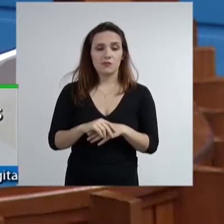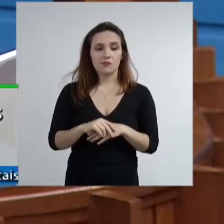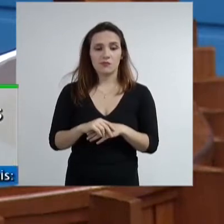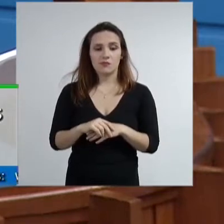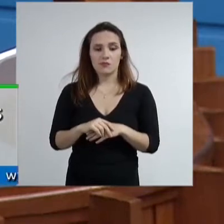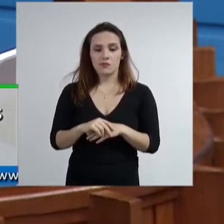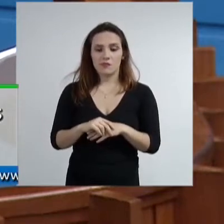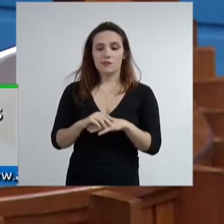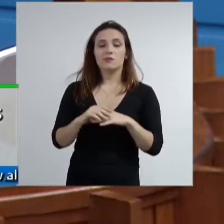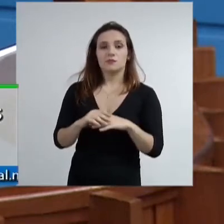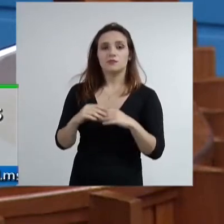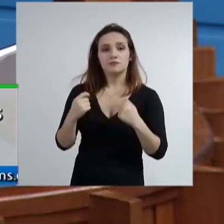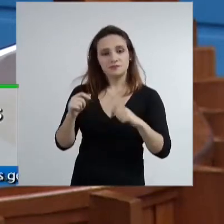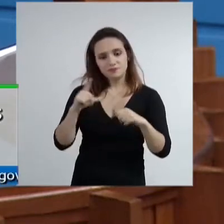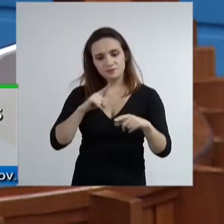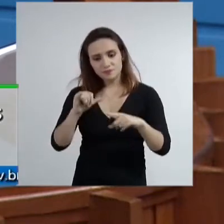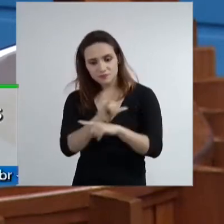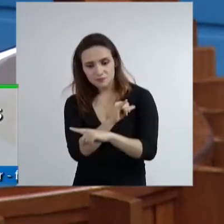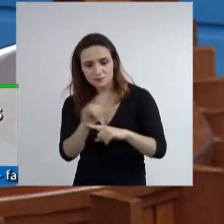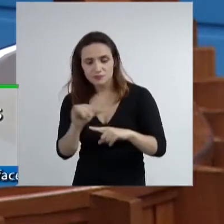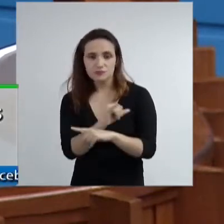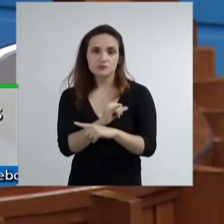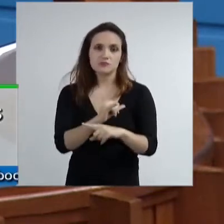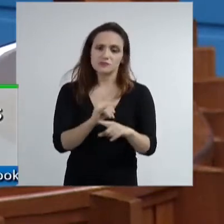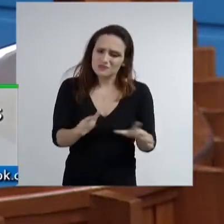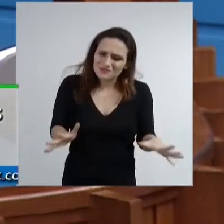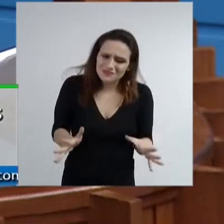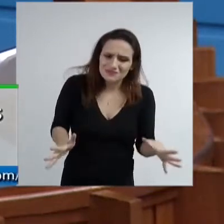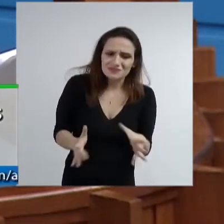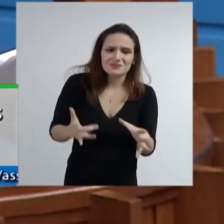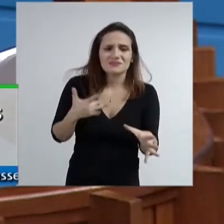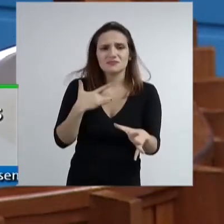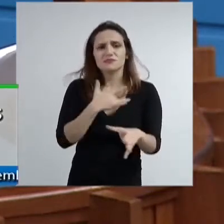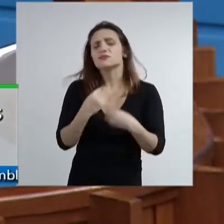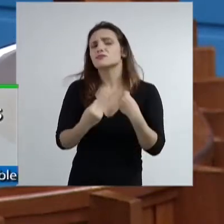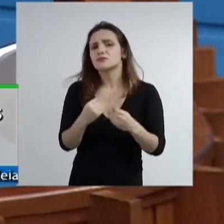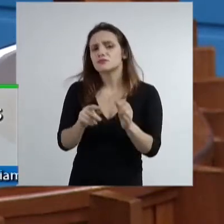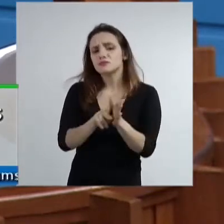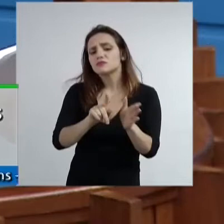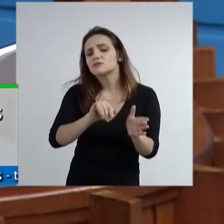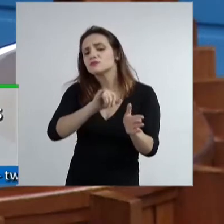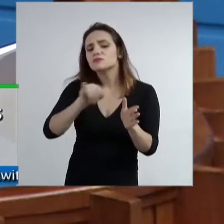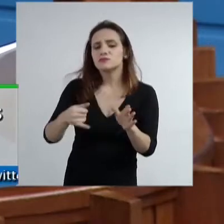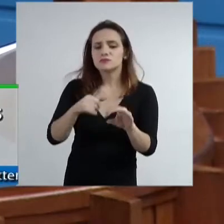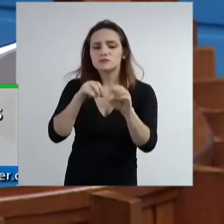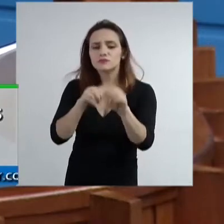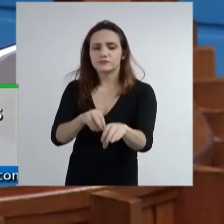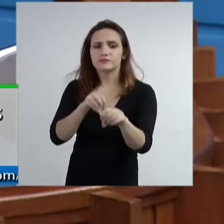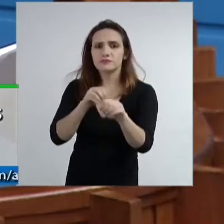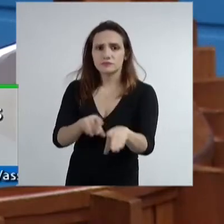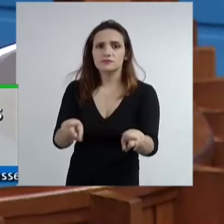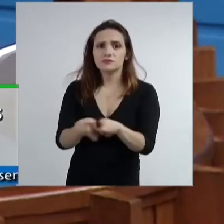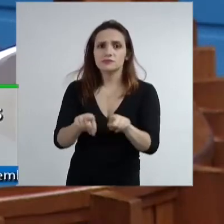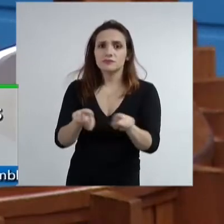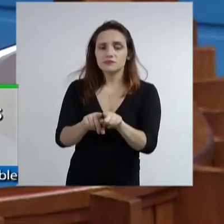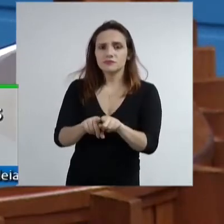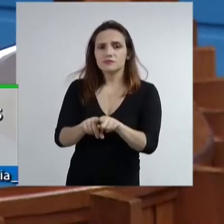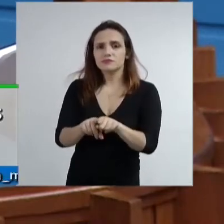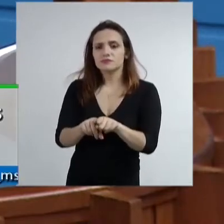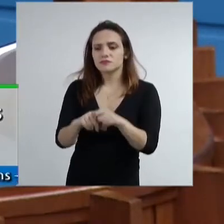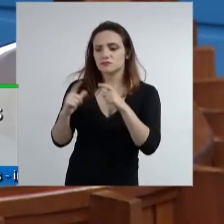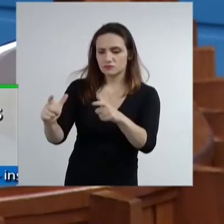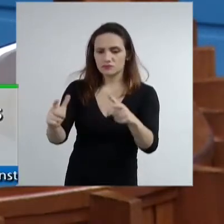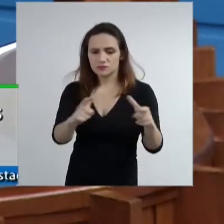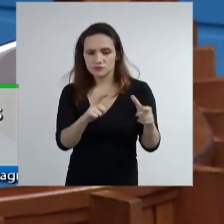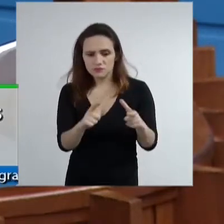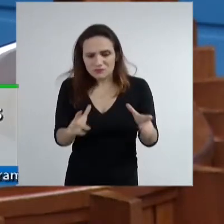contribuir com estratégias e promoção de saúde dentro da escola, através de projetos, através da educação, através de maneiras e ambientes que